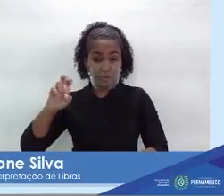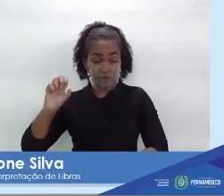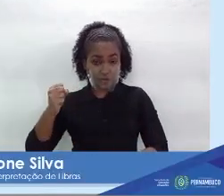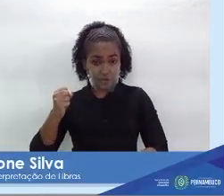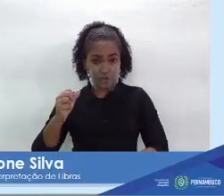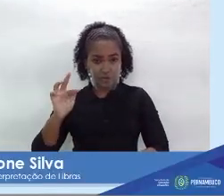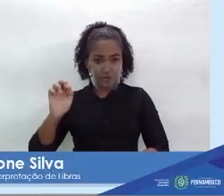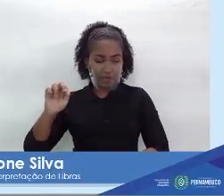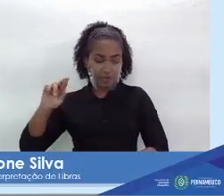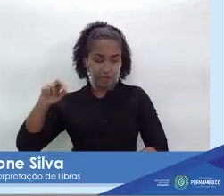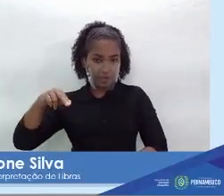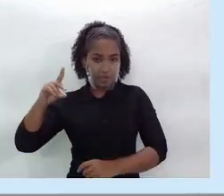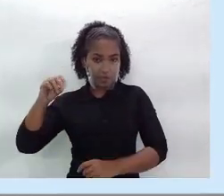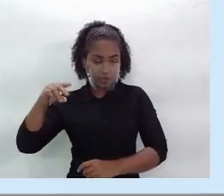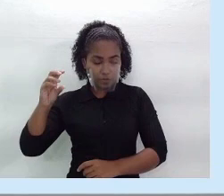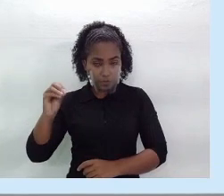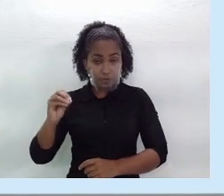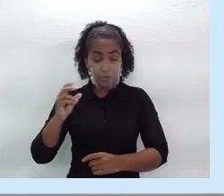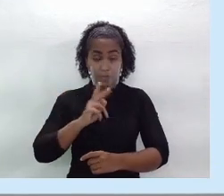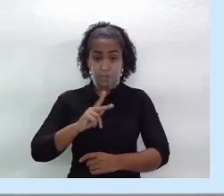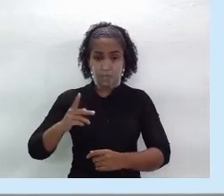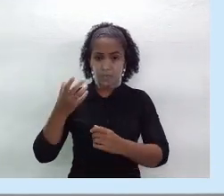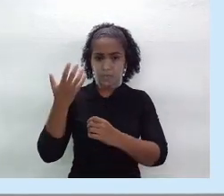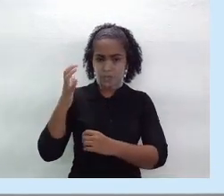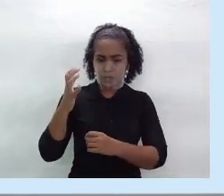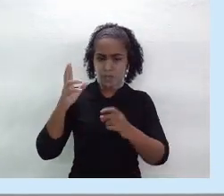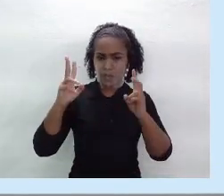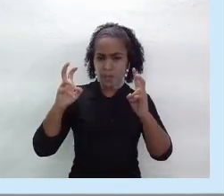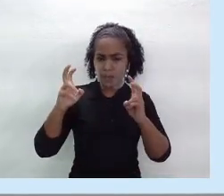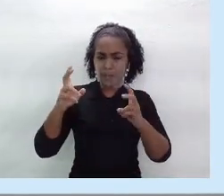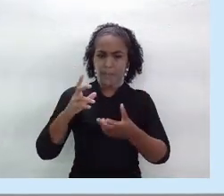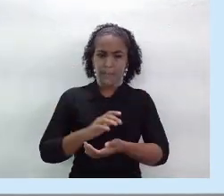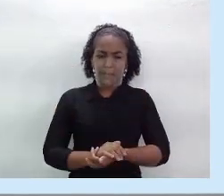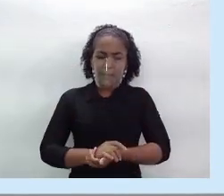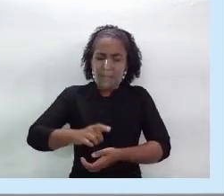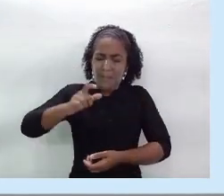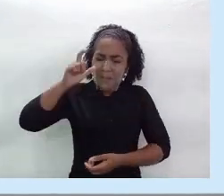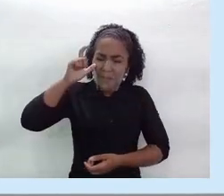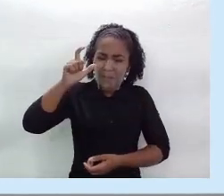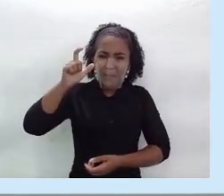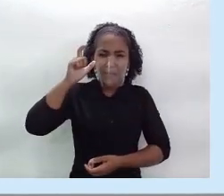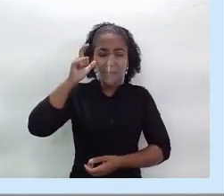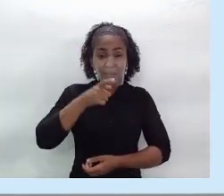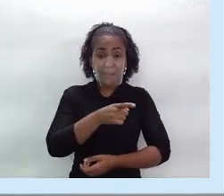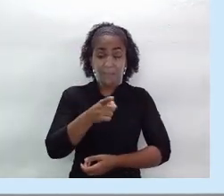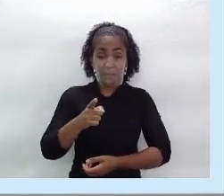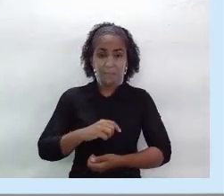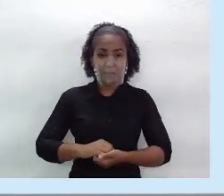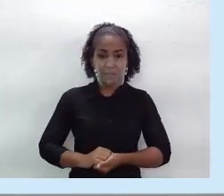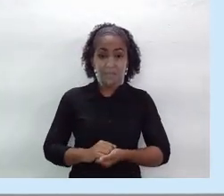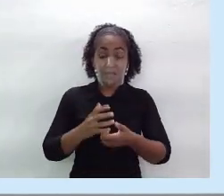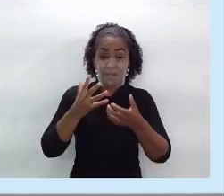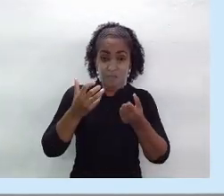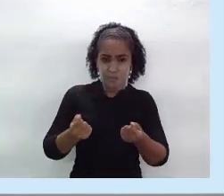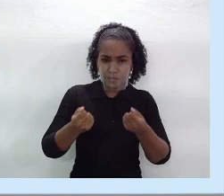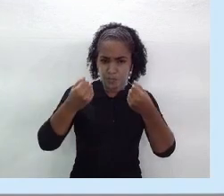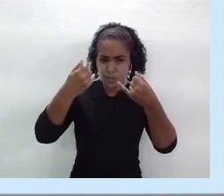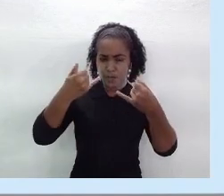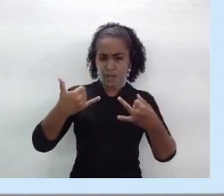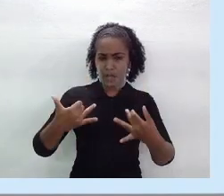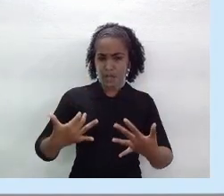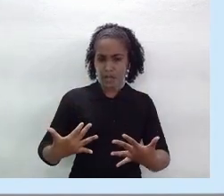eu sou professor de ciências e hoje tenho um assunto muito interessante para vocês. Bora falar sobre